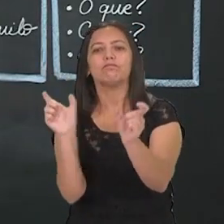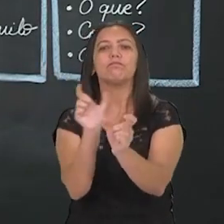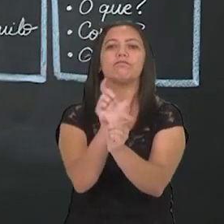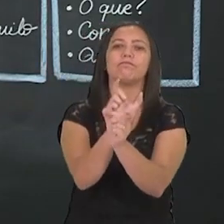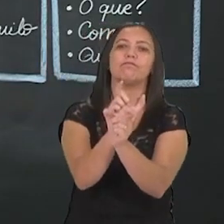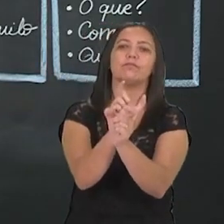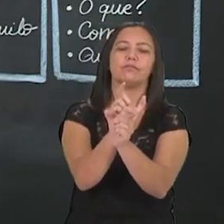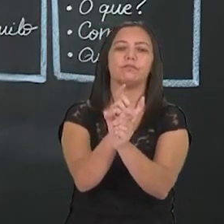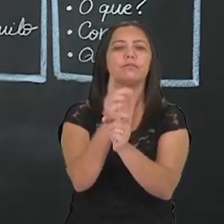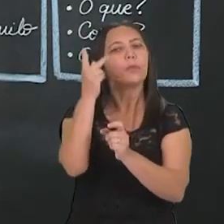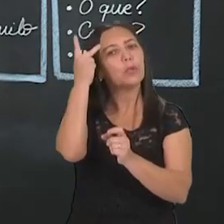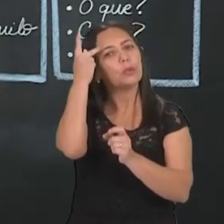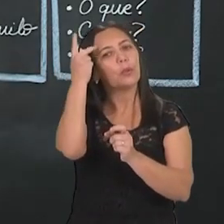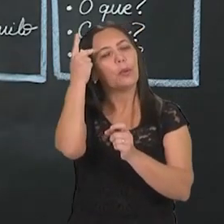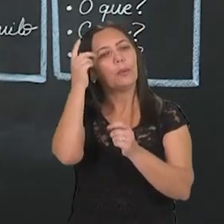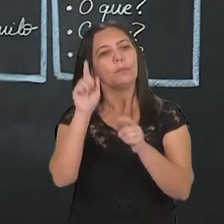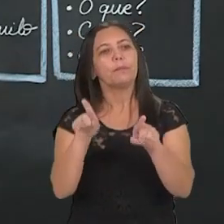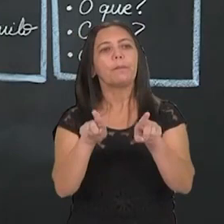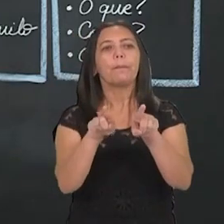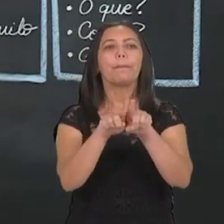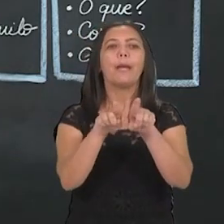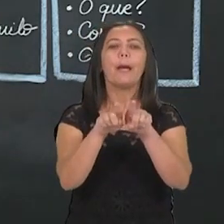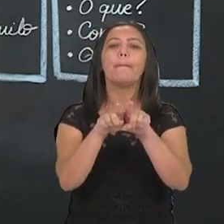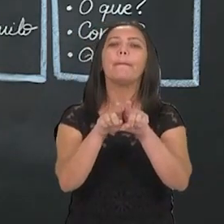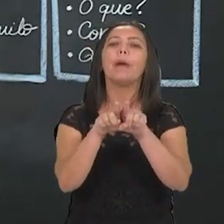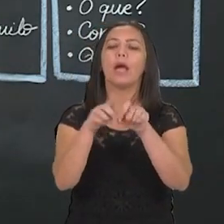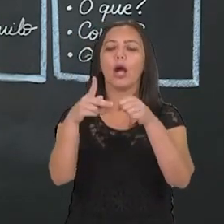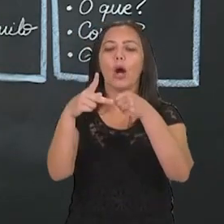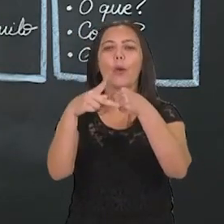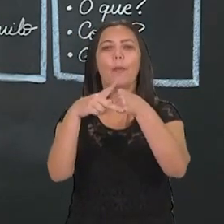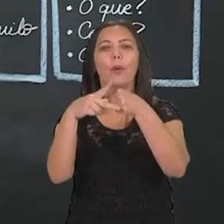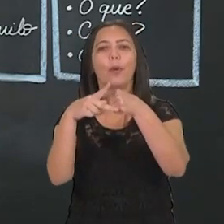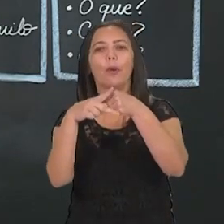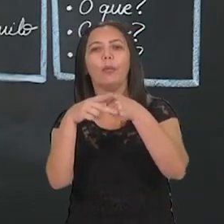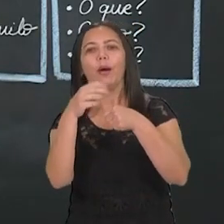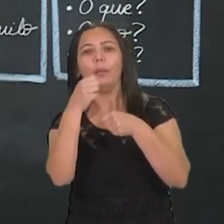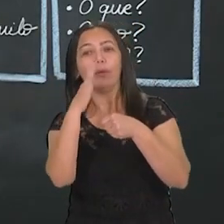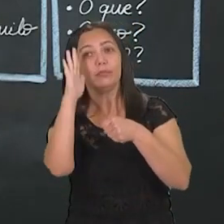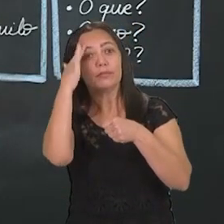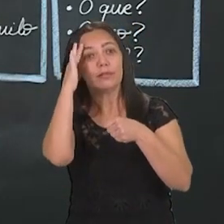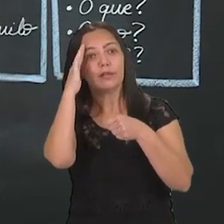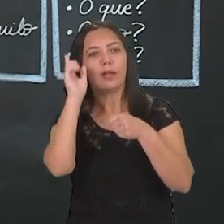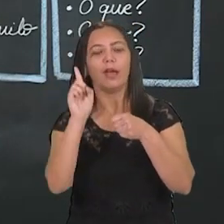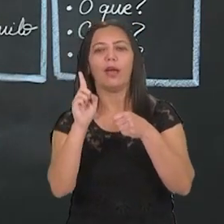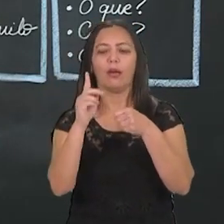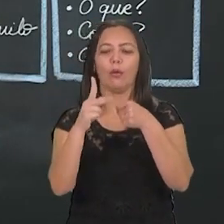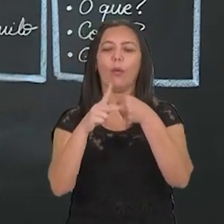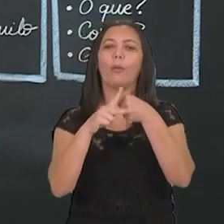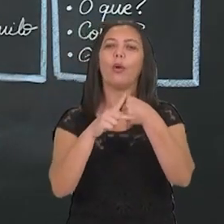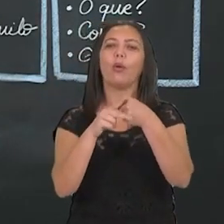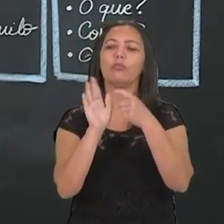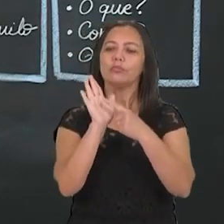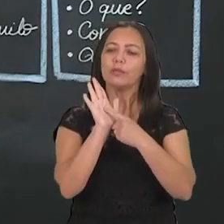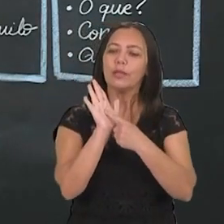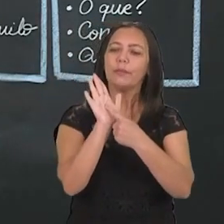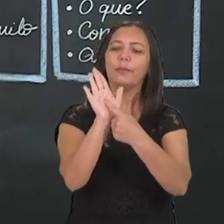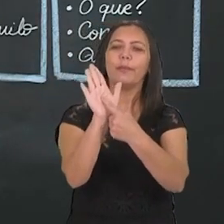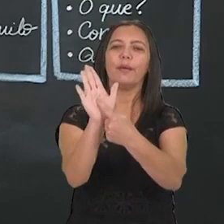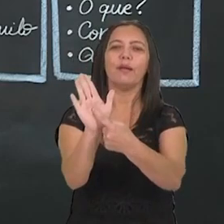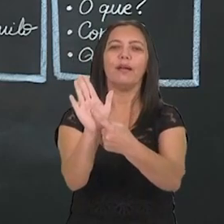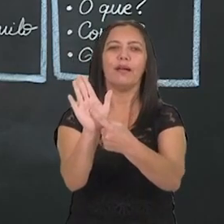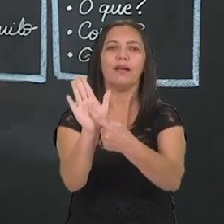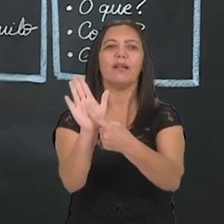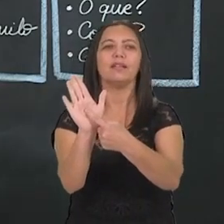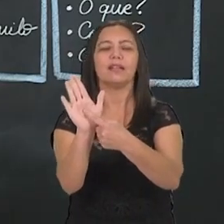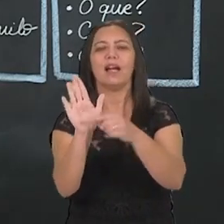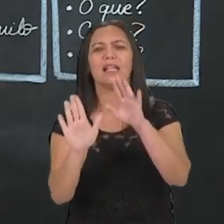dito antes. Isso é comum. Um pronome bem bacana de a gente compreender é o pronome demonstrativo. São poucos os demonstrativos,